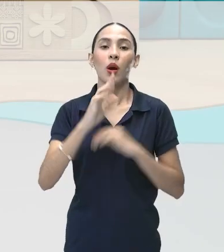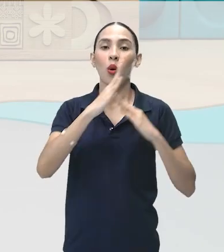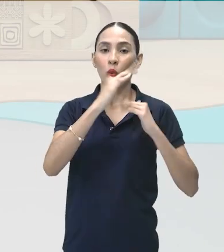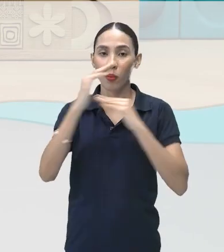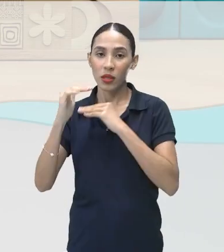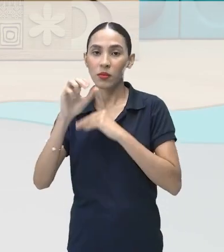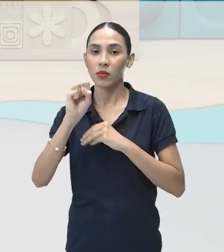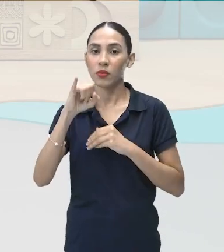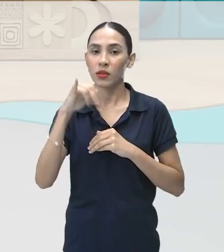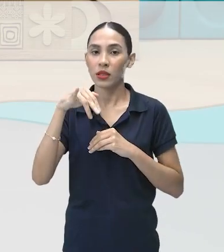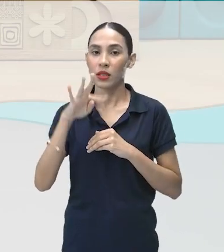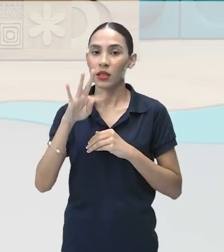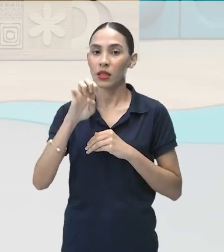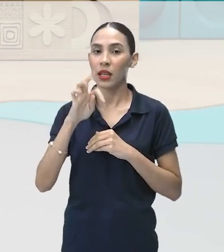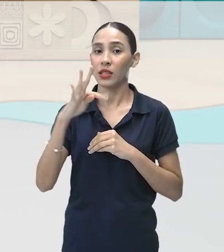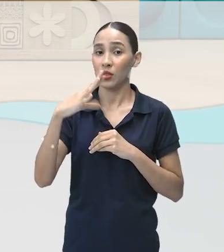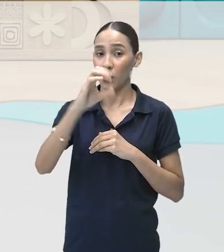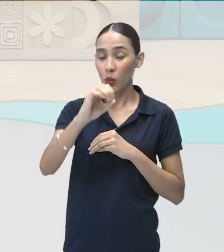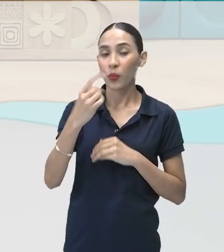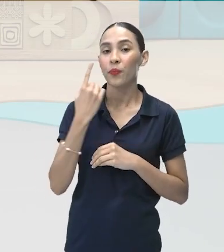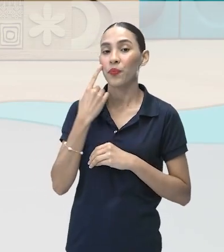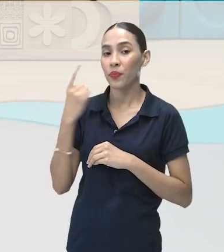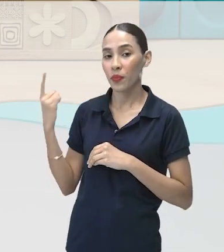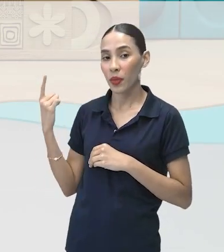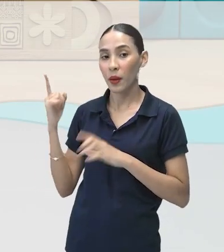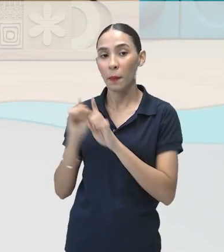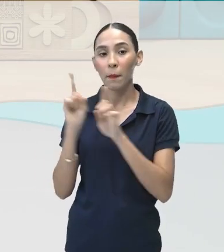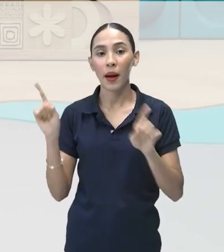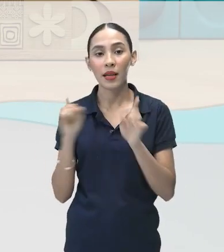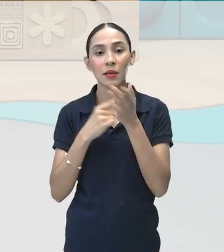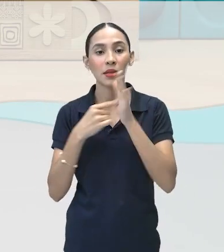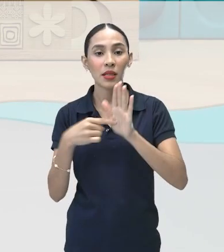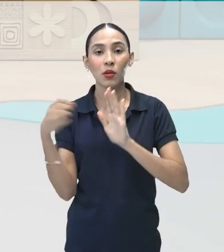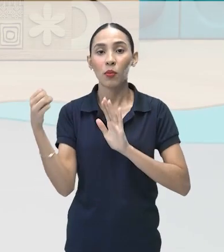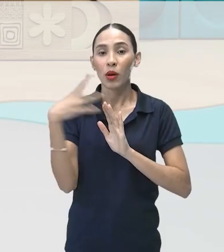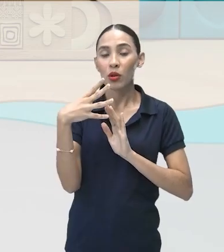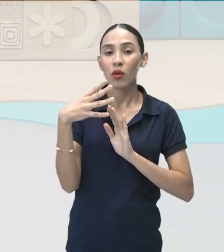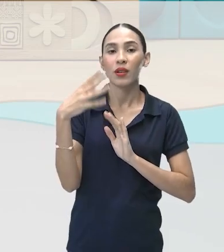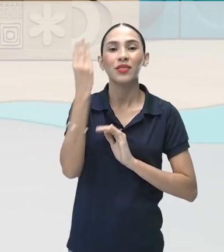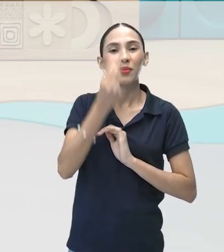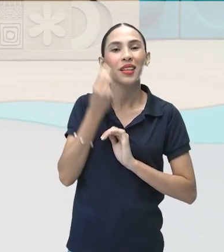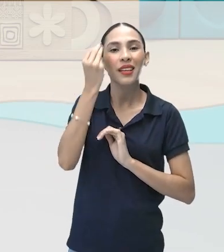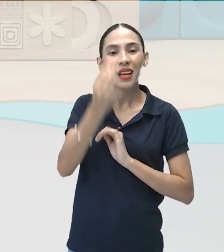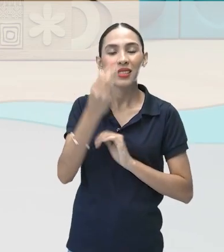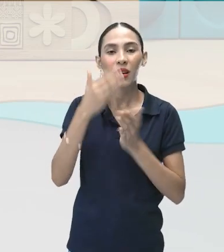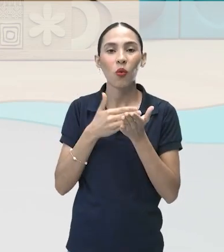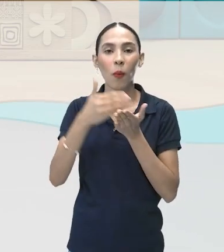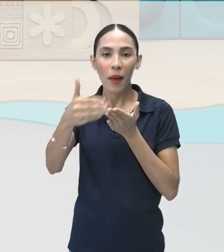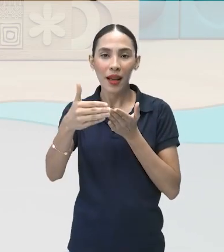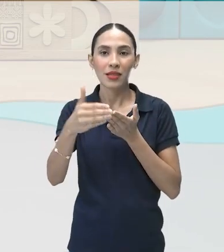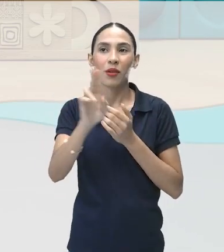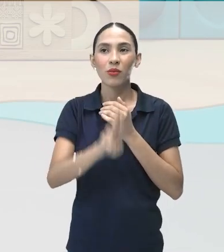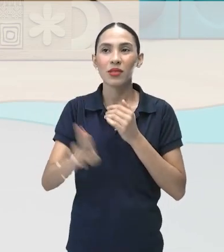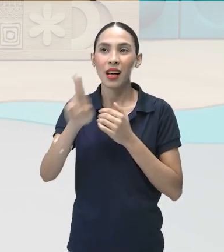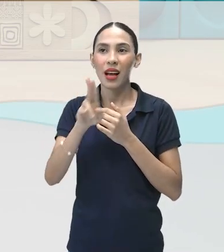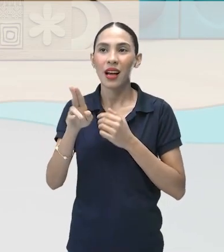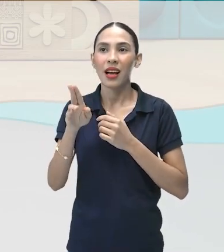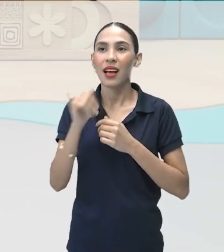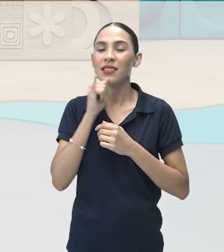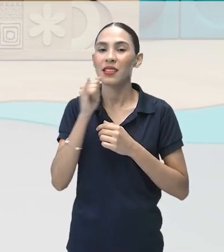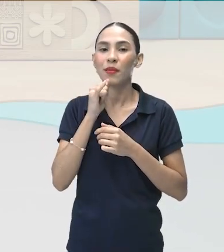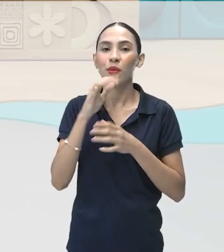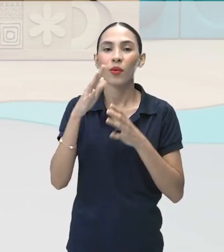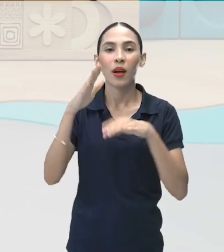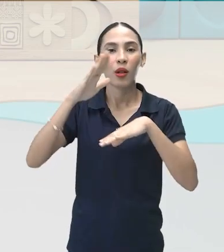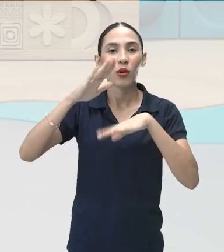é a fase do cubismo sintético, mas eles trazem uma nova pegada, eles começam a colocar sensações táteis